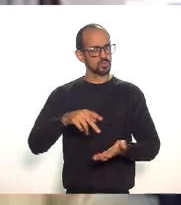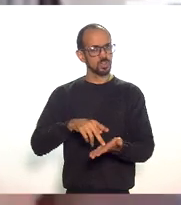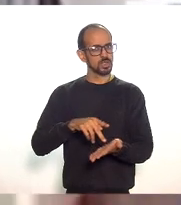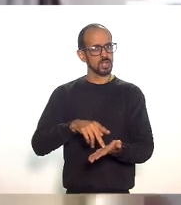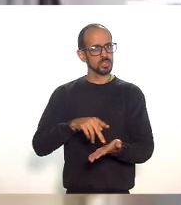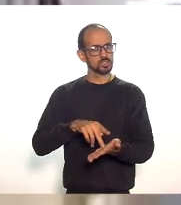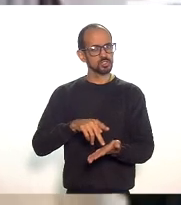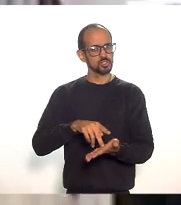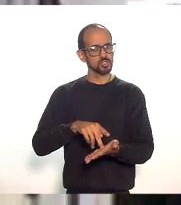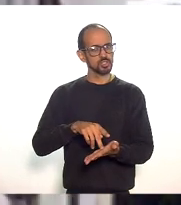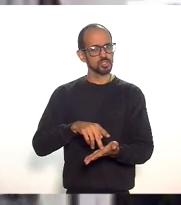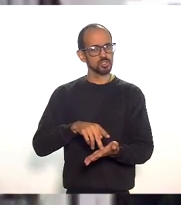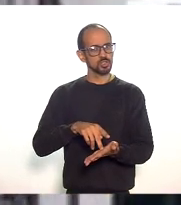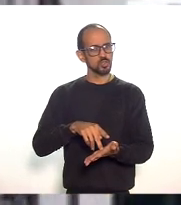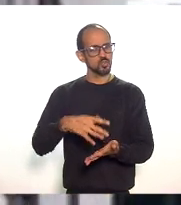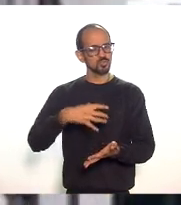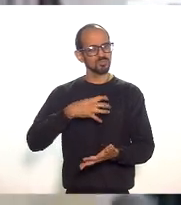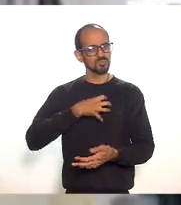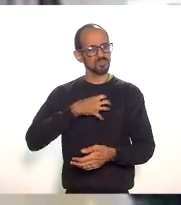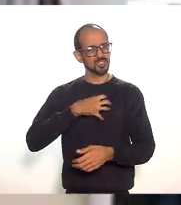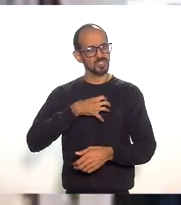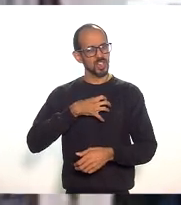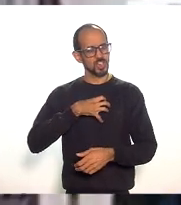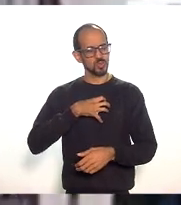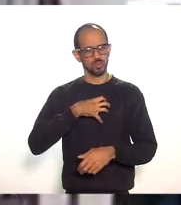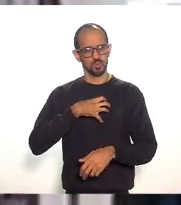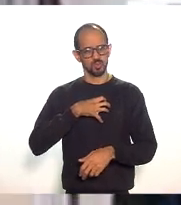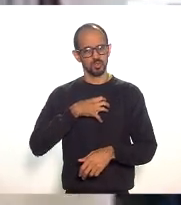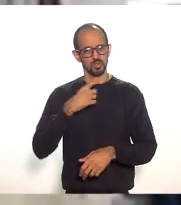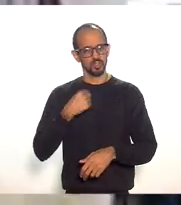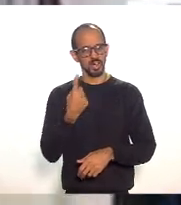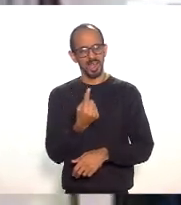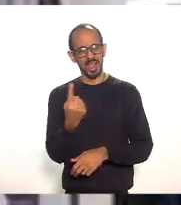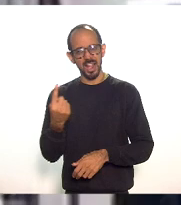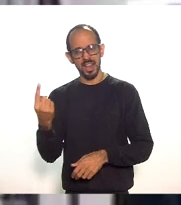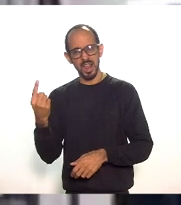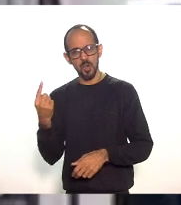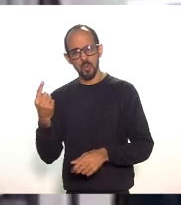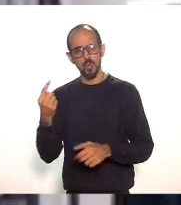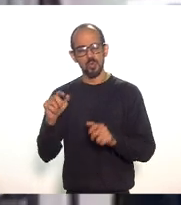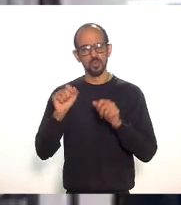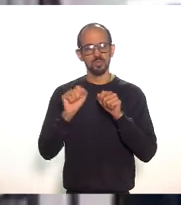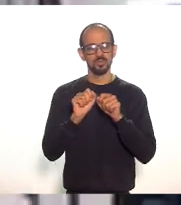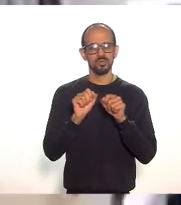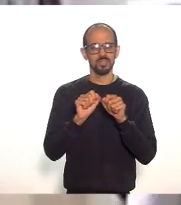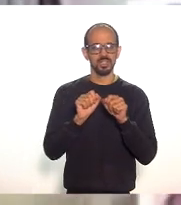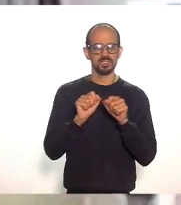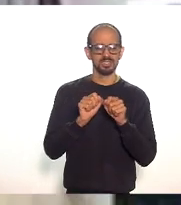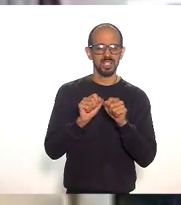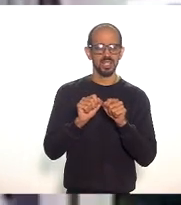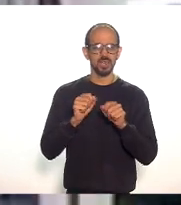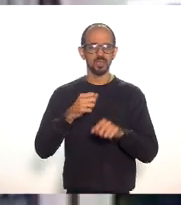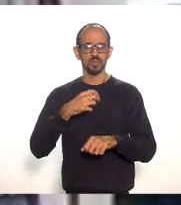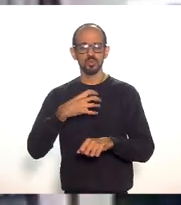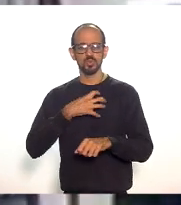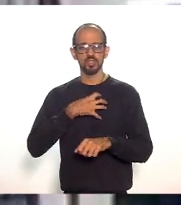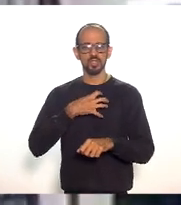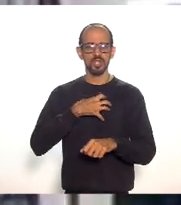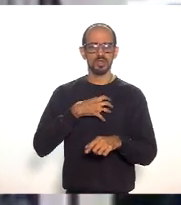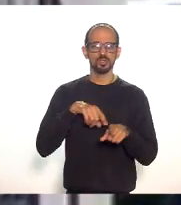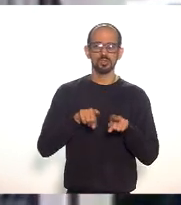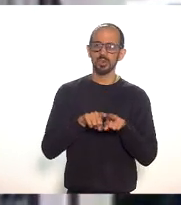os modos de ser, de se fazer, os modos